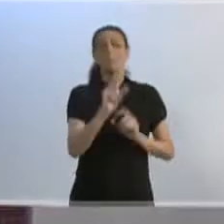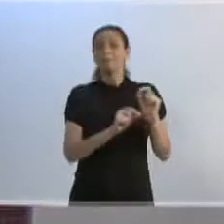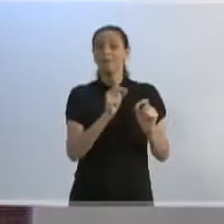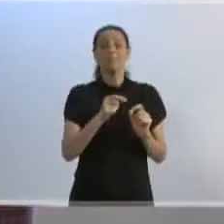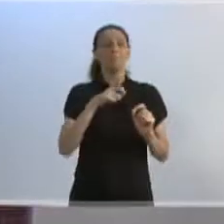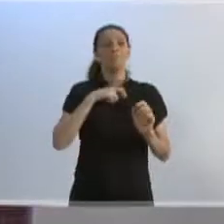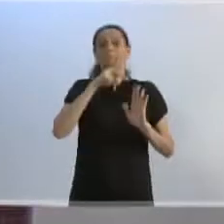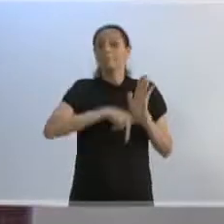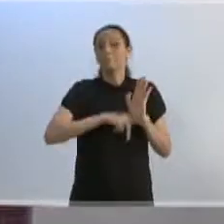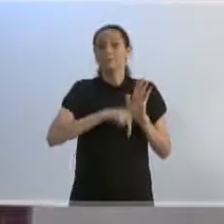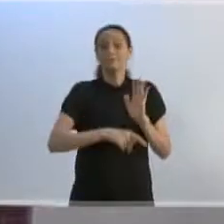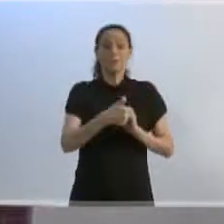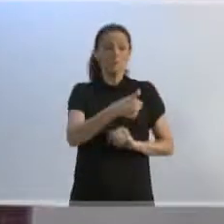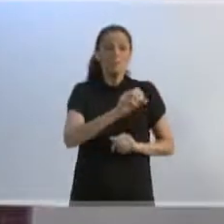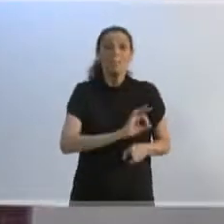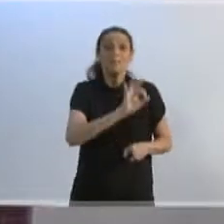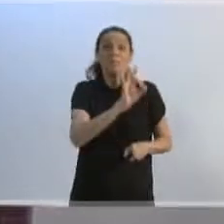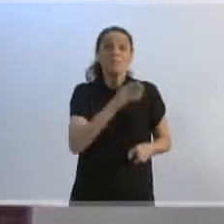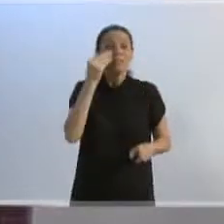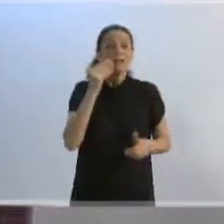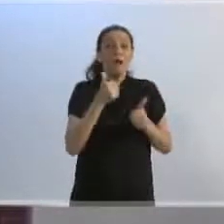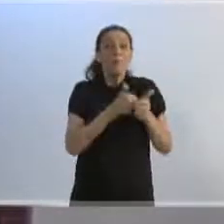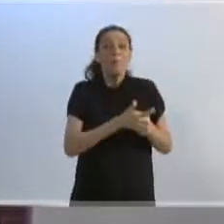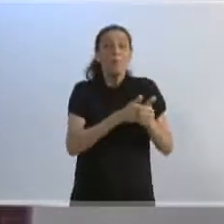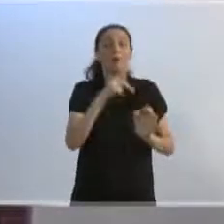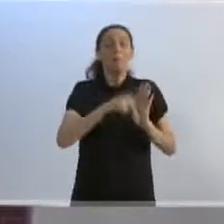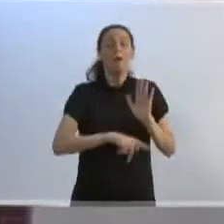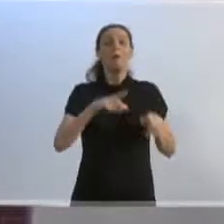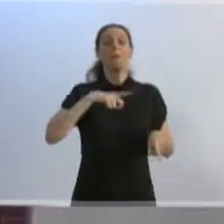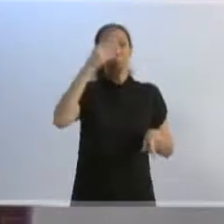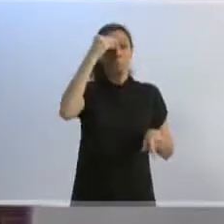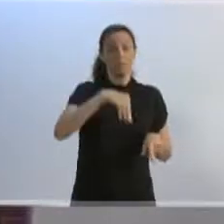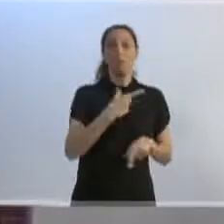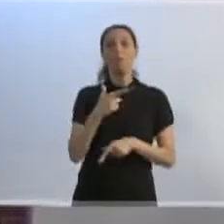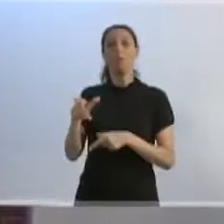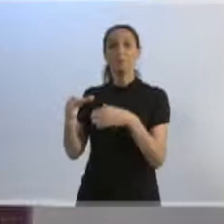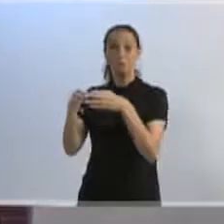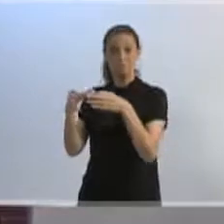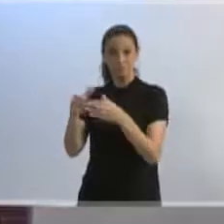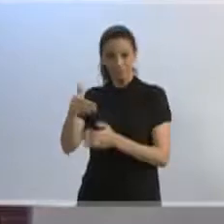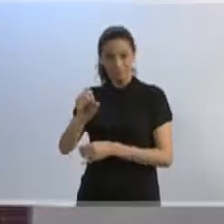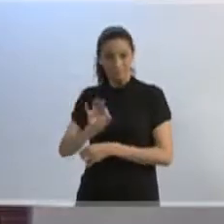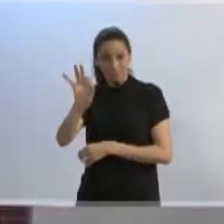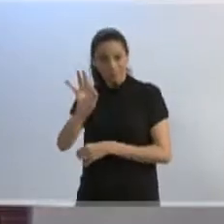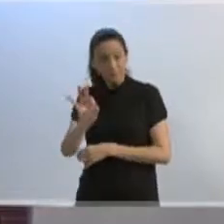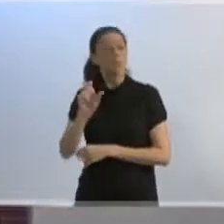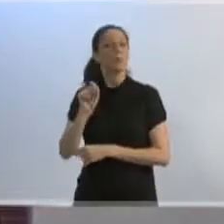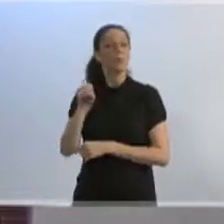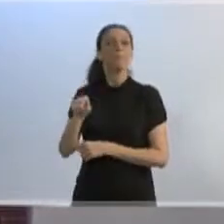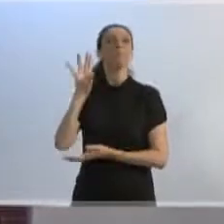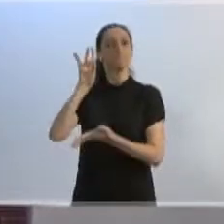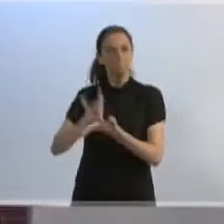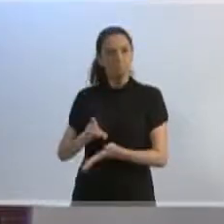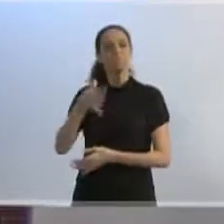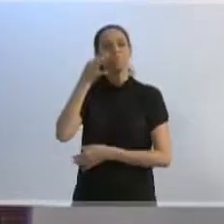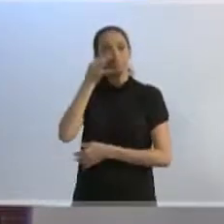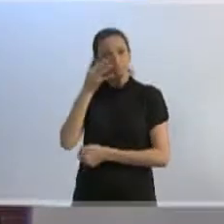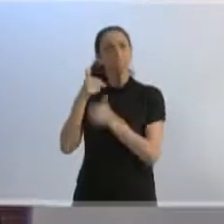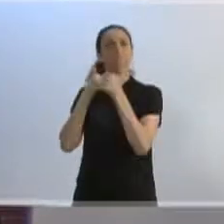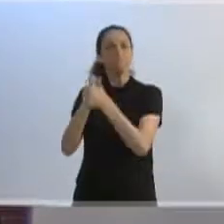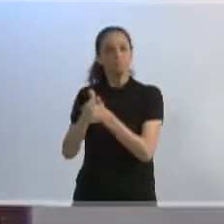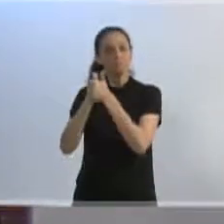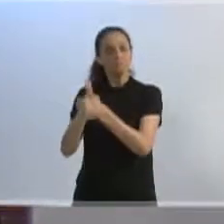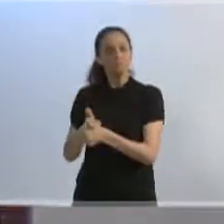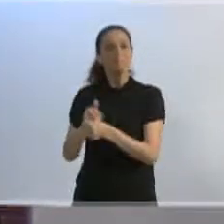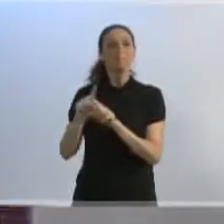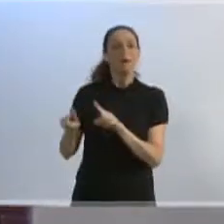projetos. Ou seja, 10% desses que tentam acompanhar, mas não sabem, tem preguiça. E aí nós temos uma parcela, 10% que realmente acompanham, sabem, mas